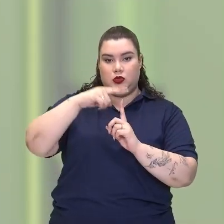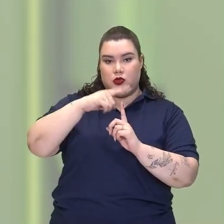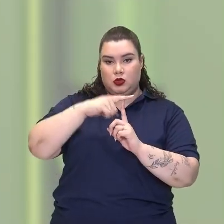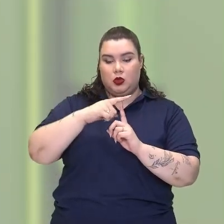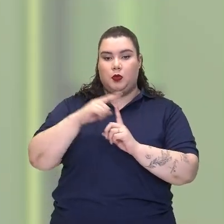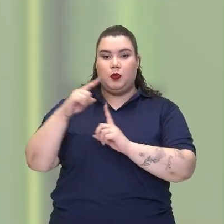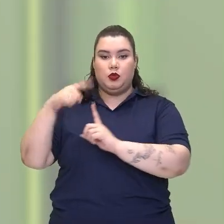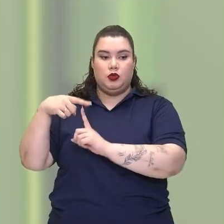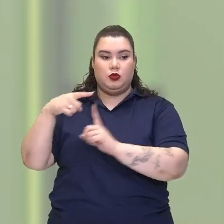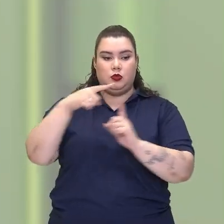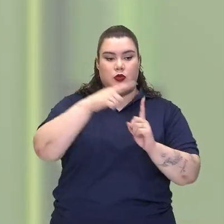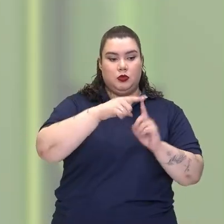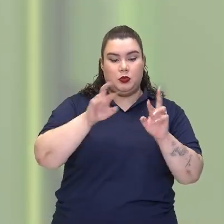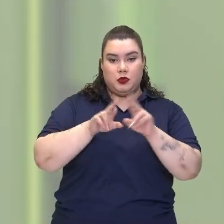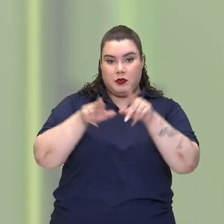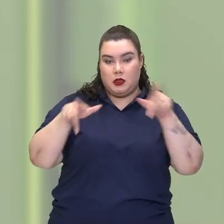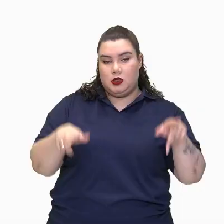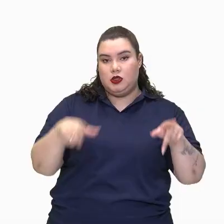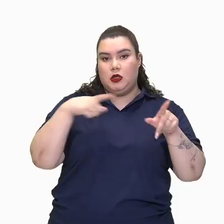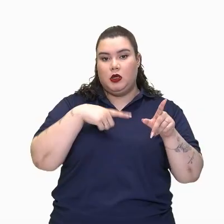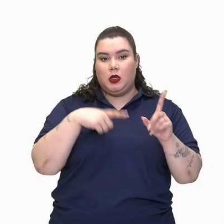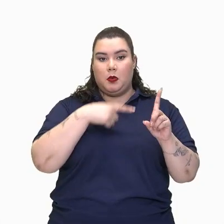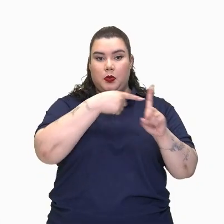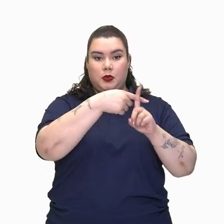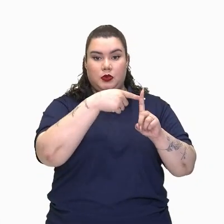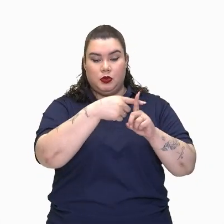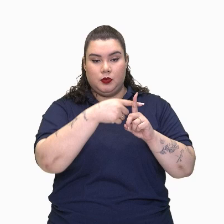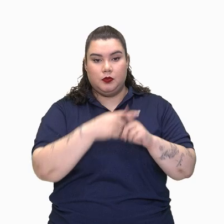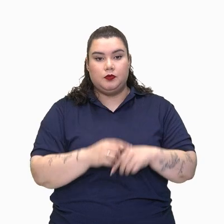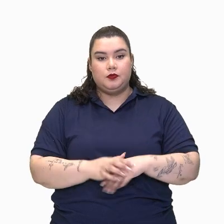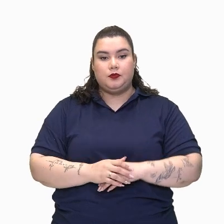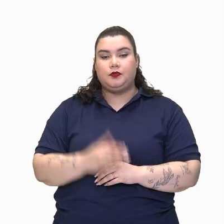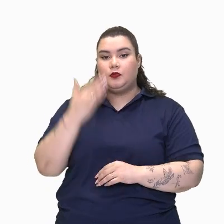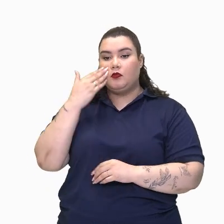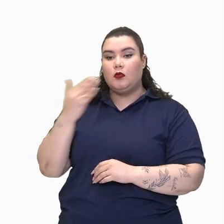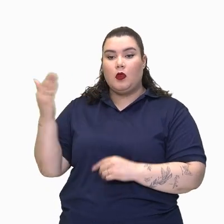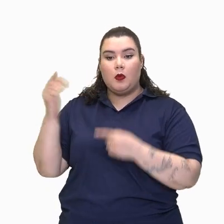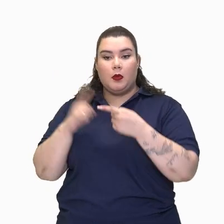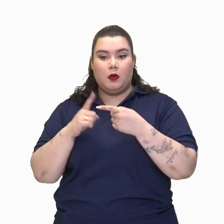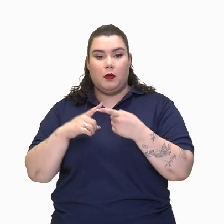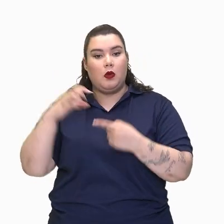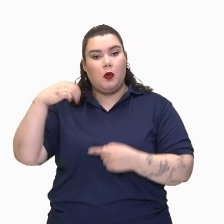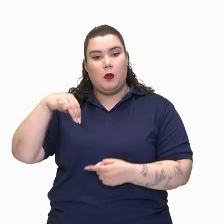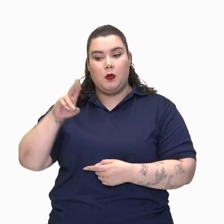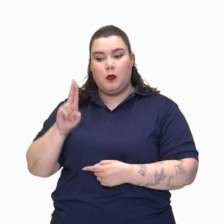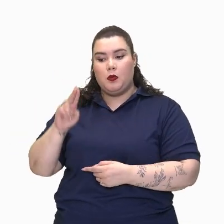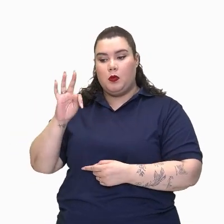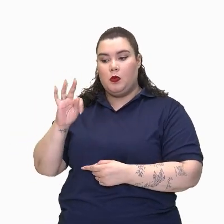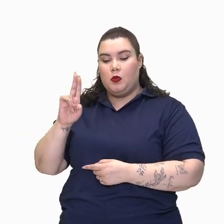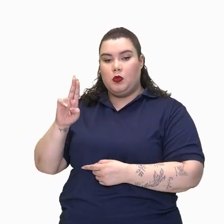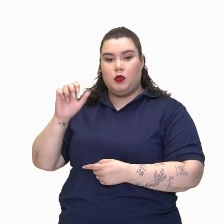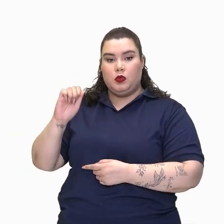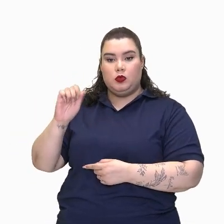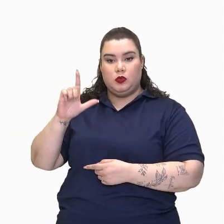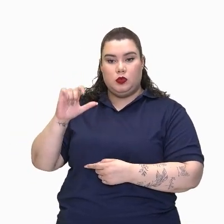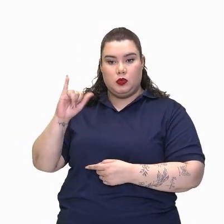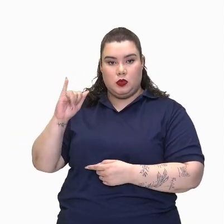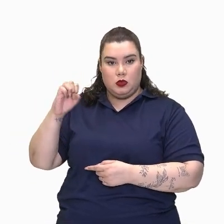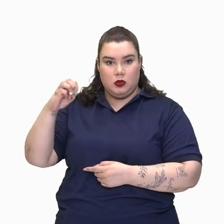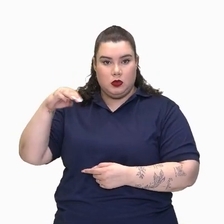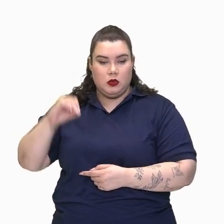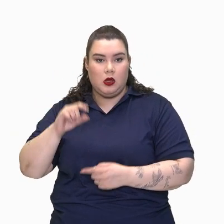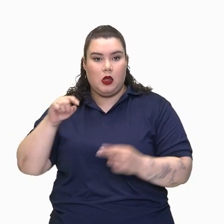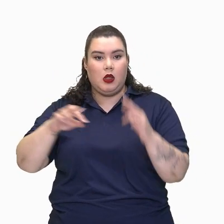interespecíficas harmônicas. E aí nós vamos iniciar com o exemplo do mutualismo. Olha só, a relação